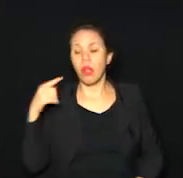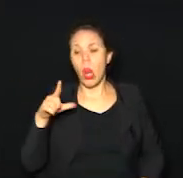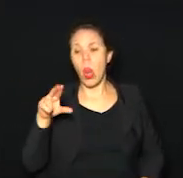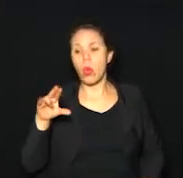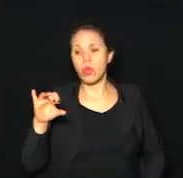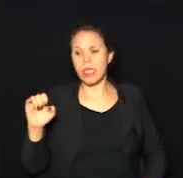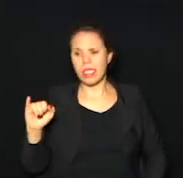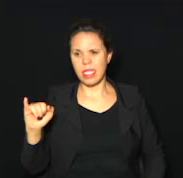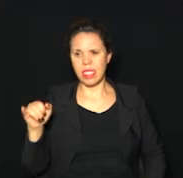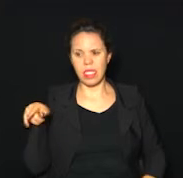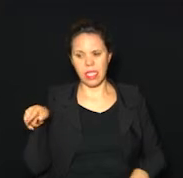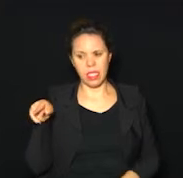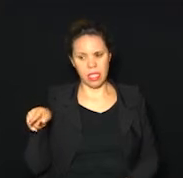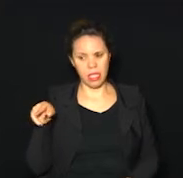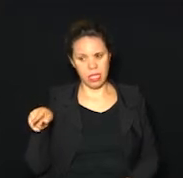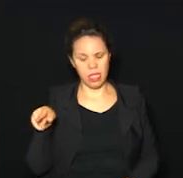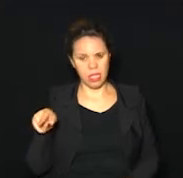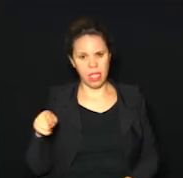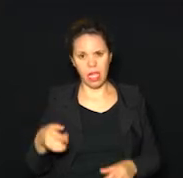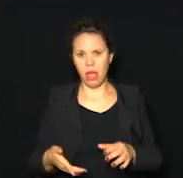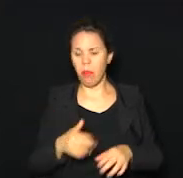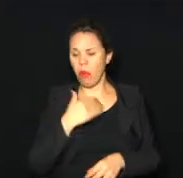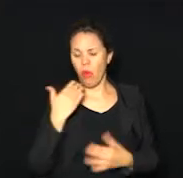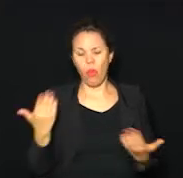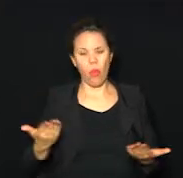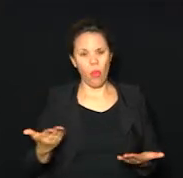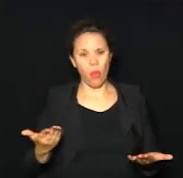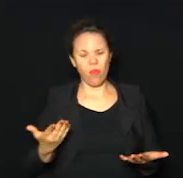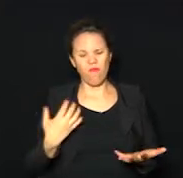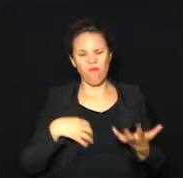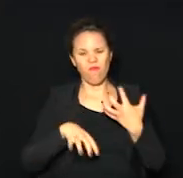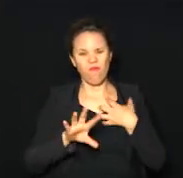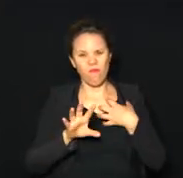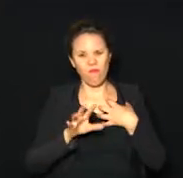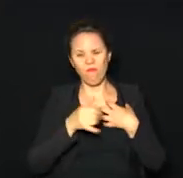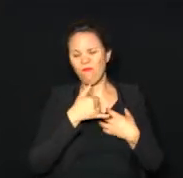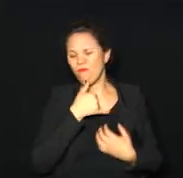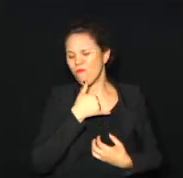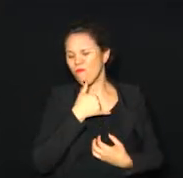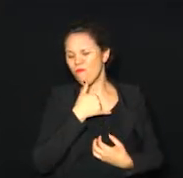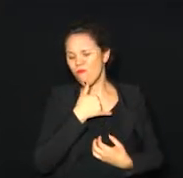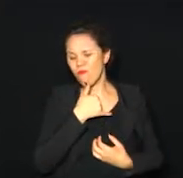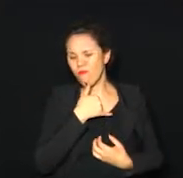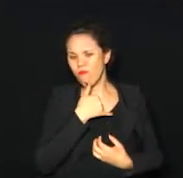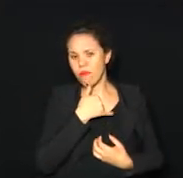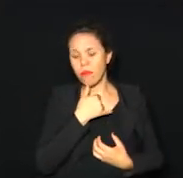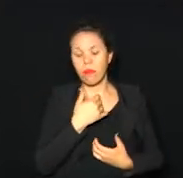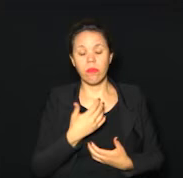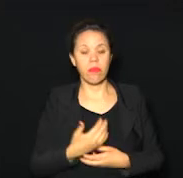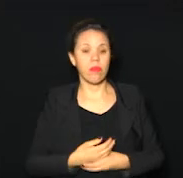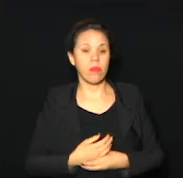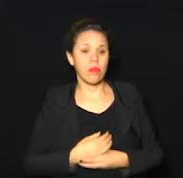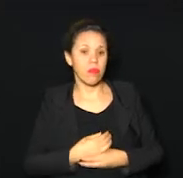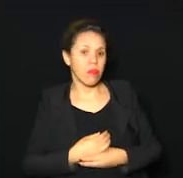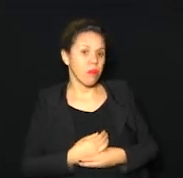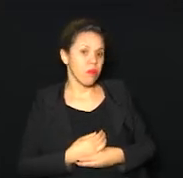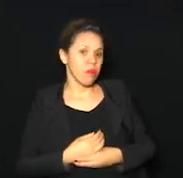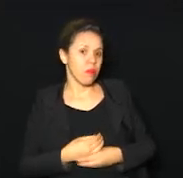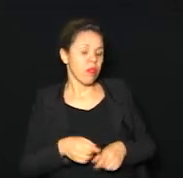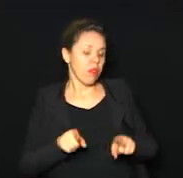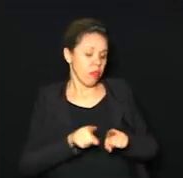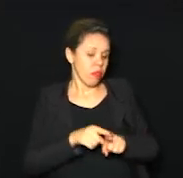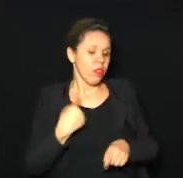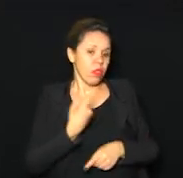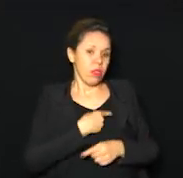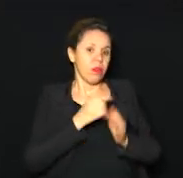fala, ela se foi hoje e a gente lamenta muito, a gente sente muito. E também estamos